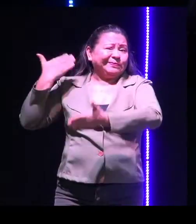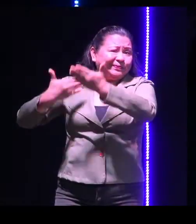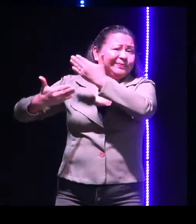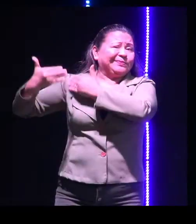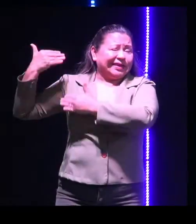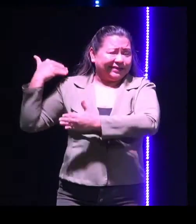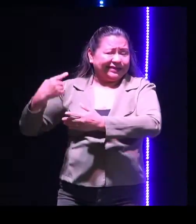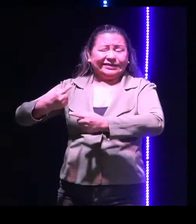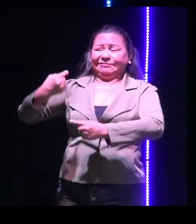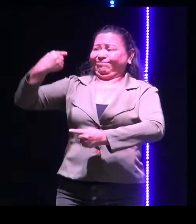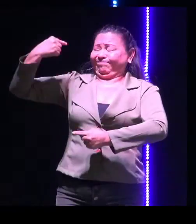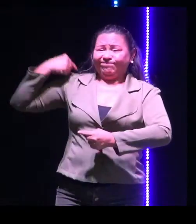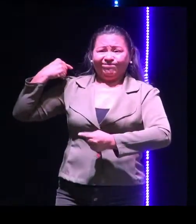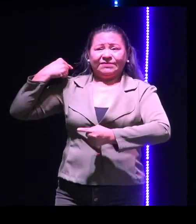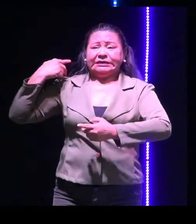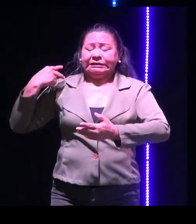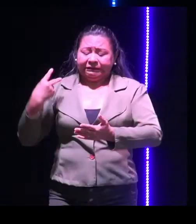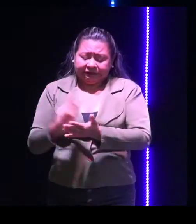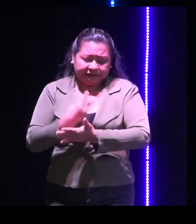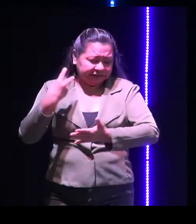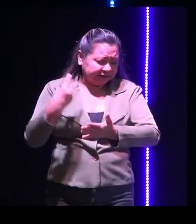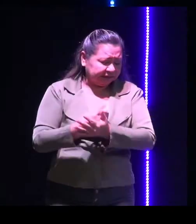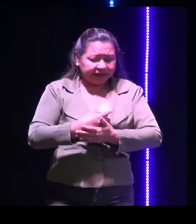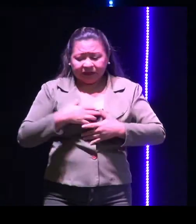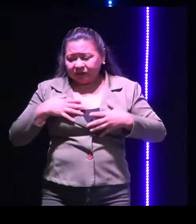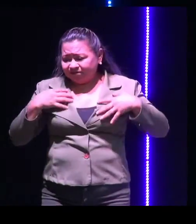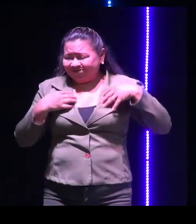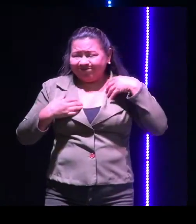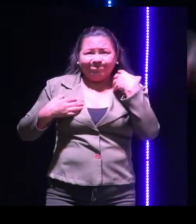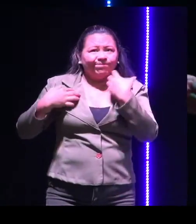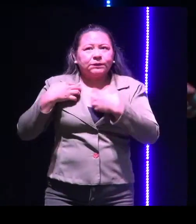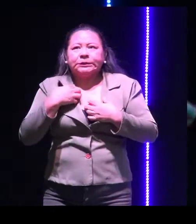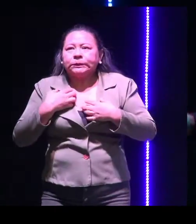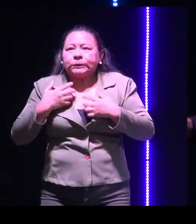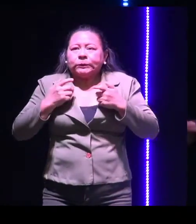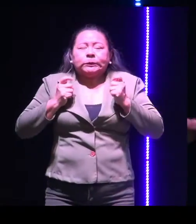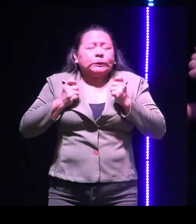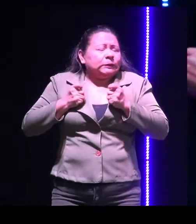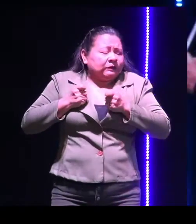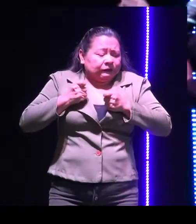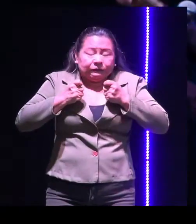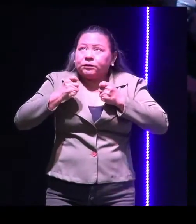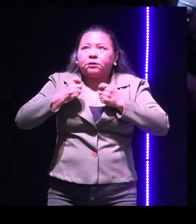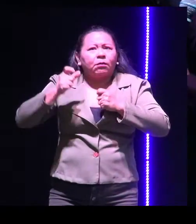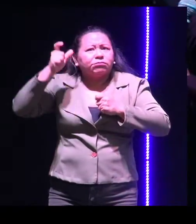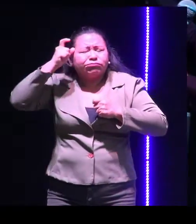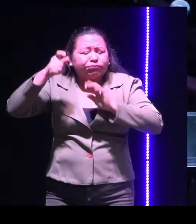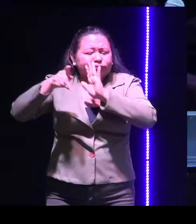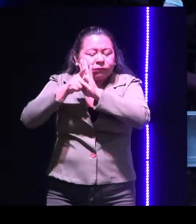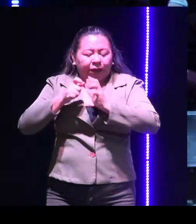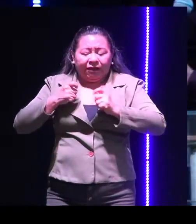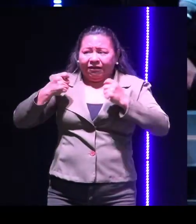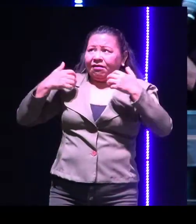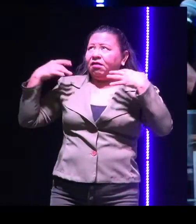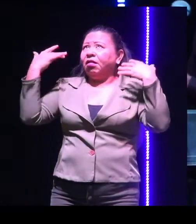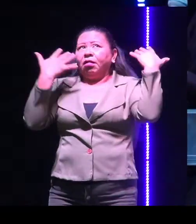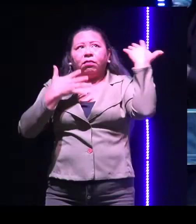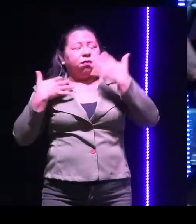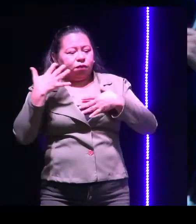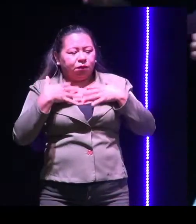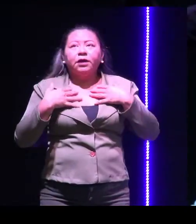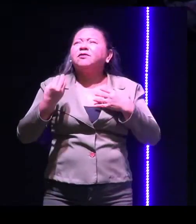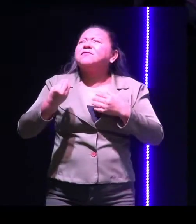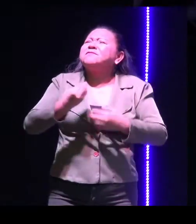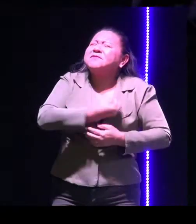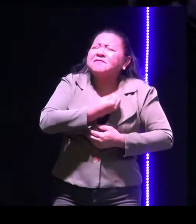nós estávamos cambaleando para a morte, nós estávamos sob domínio de Satanás, nós estávamos vivendo nas